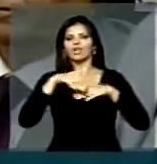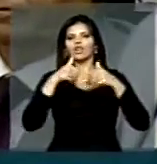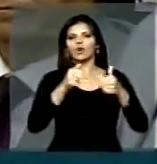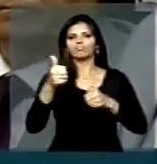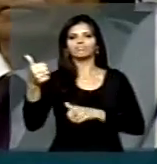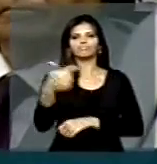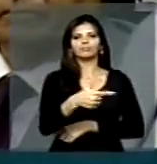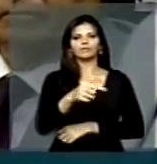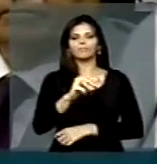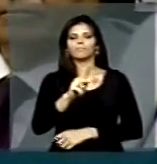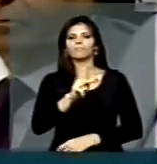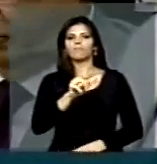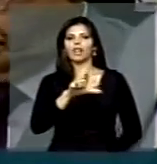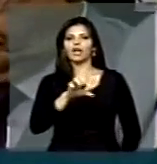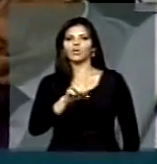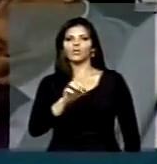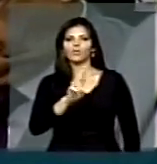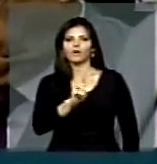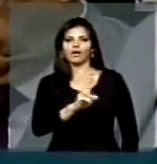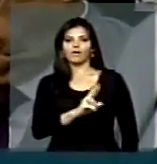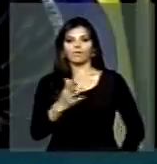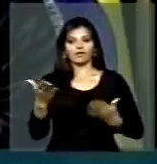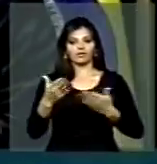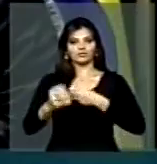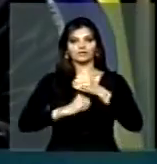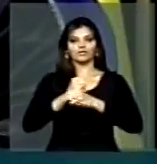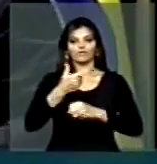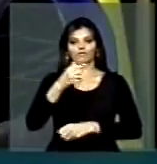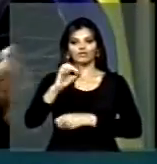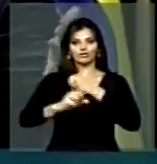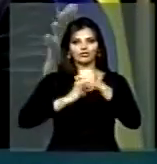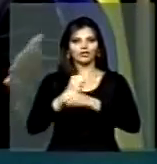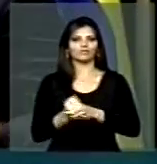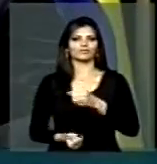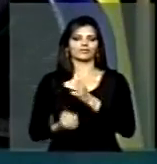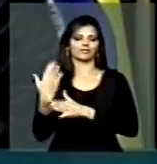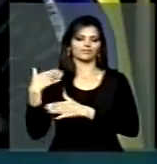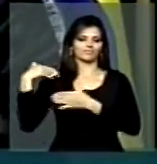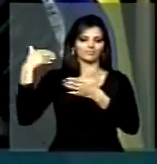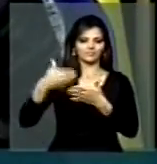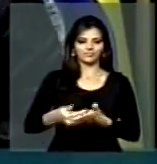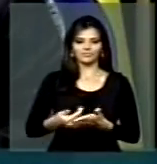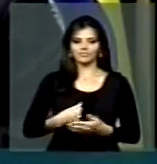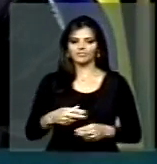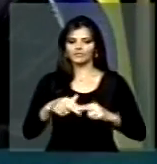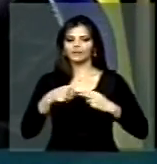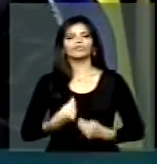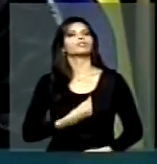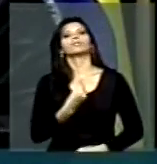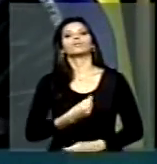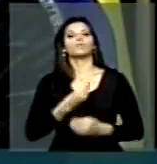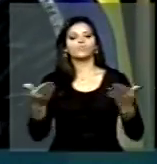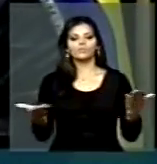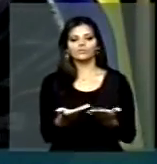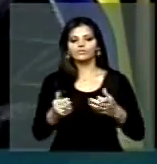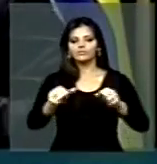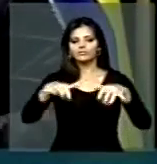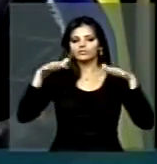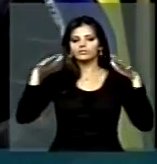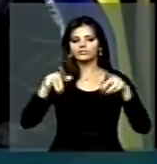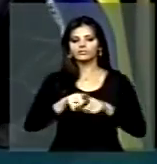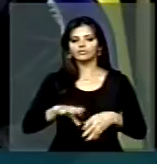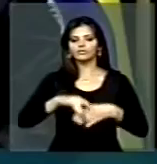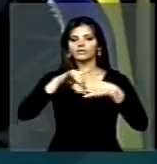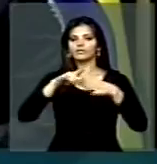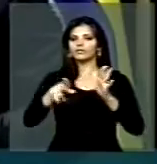Real, que este ano alcança 2 décadas. Certamente por isso, uma presença tão expressiva aqui hoje nesse plenário, de